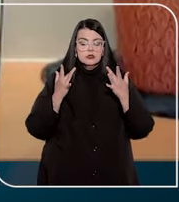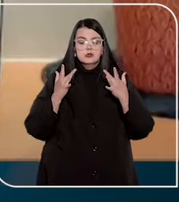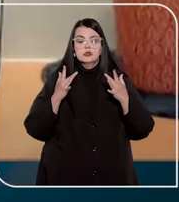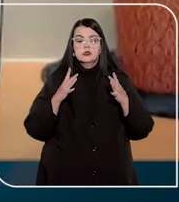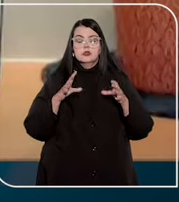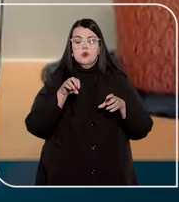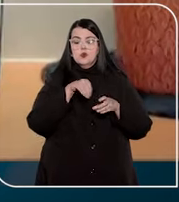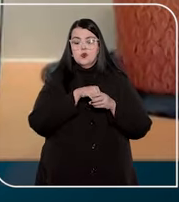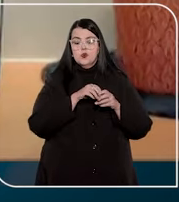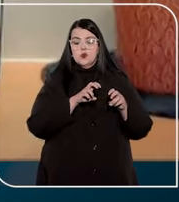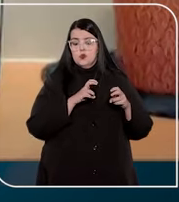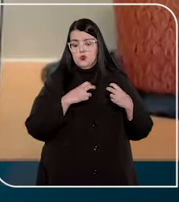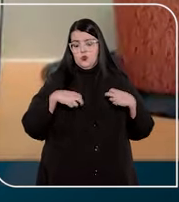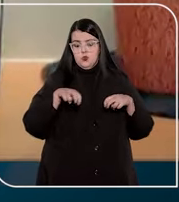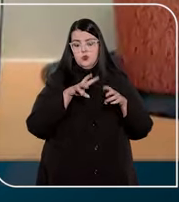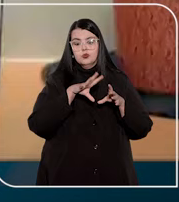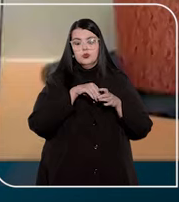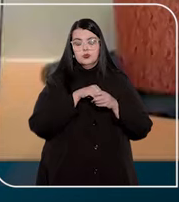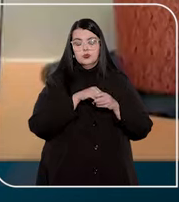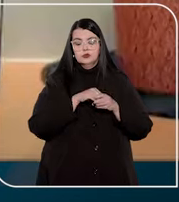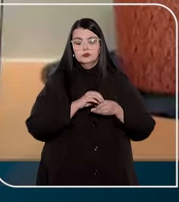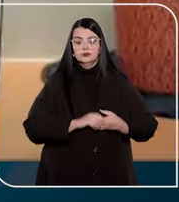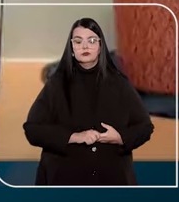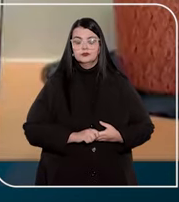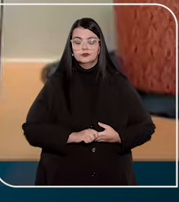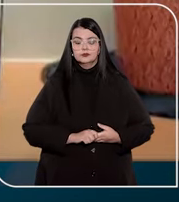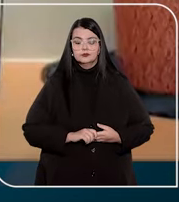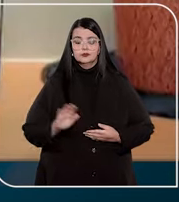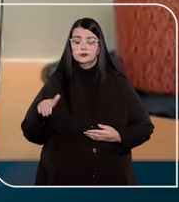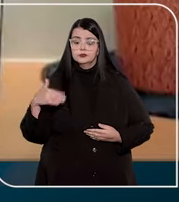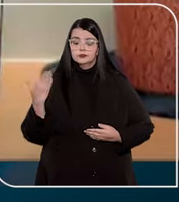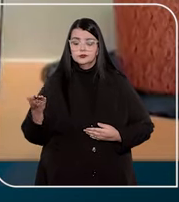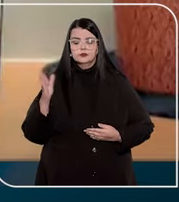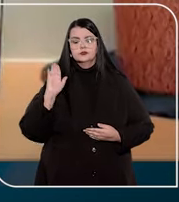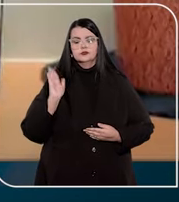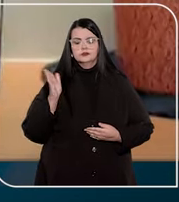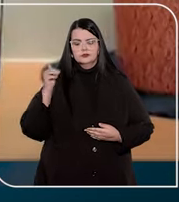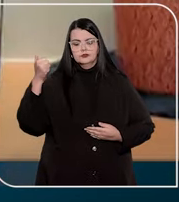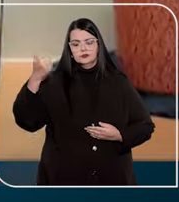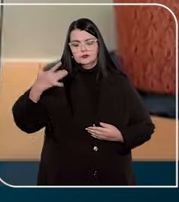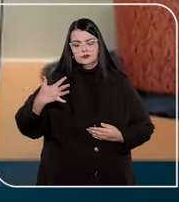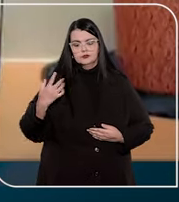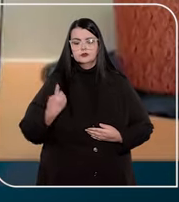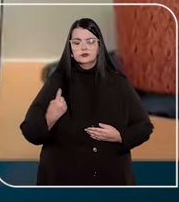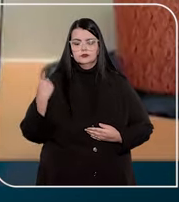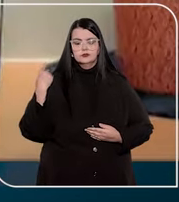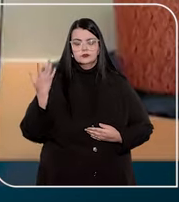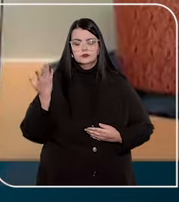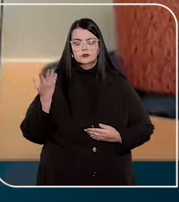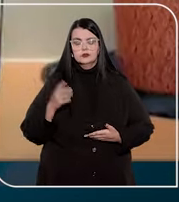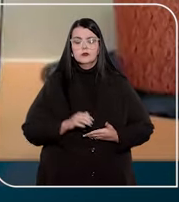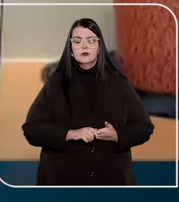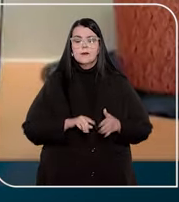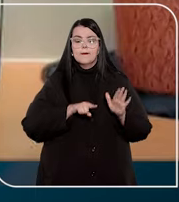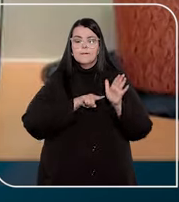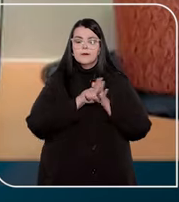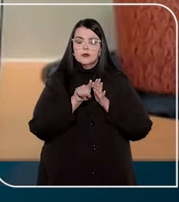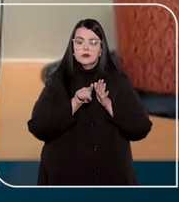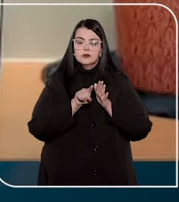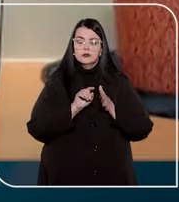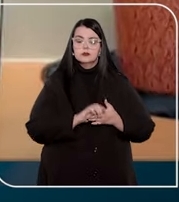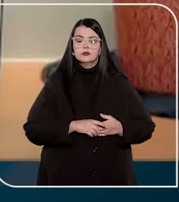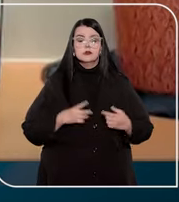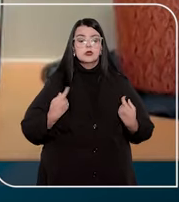colegiado. Então, é isso que o Dr. Dentes mencionou há pouco, e dentro você perguntou